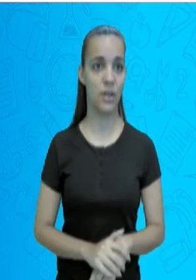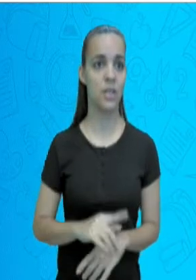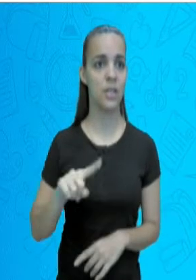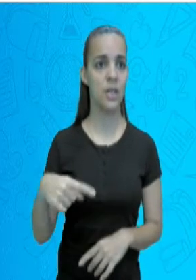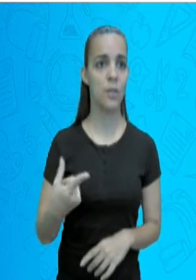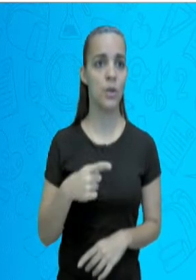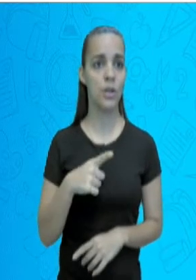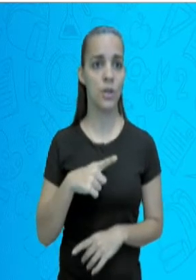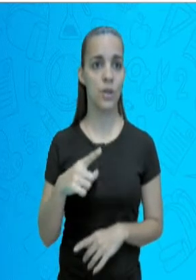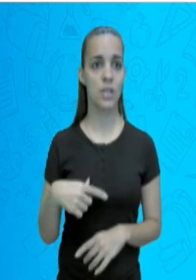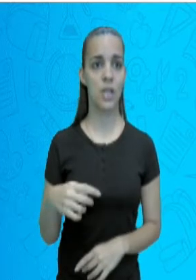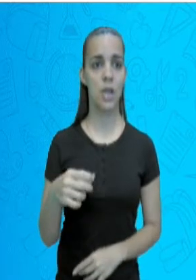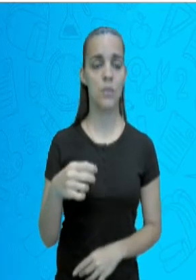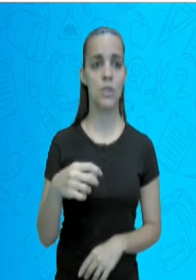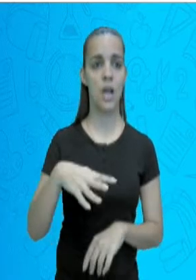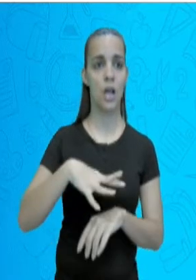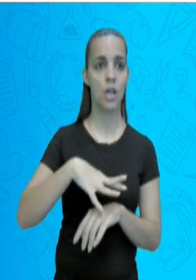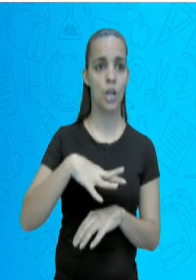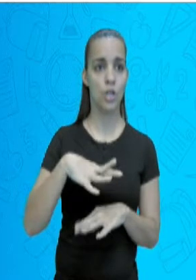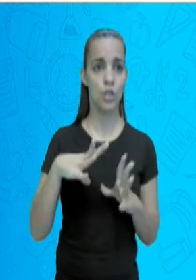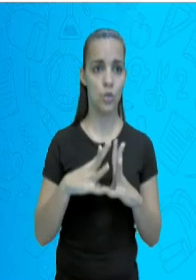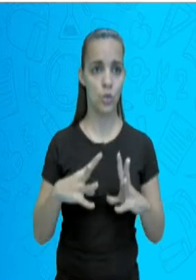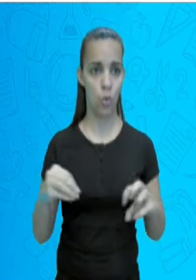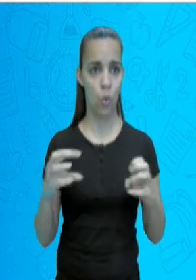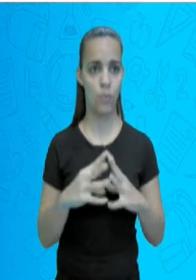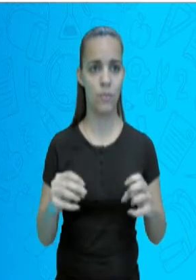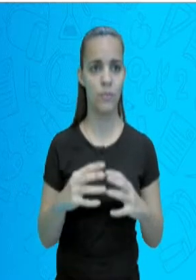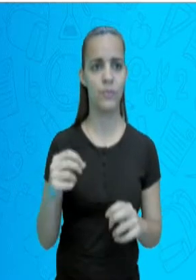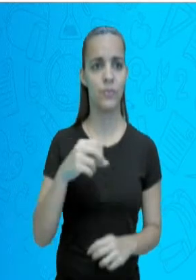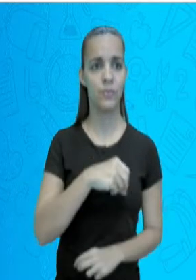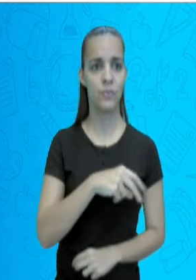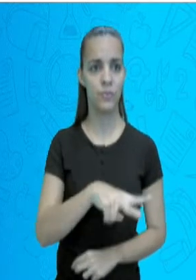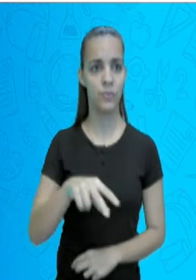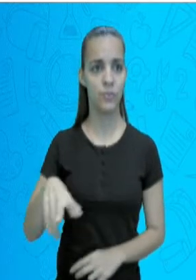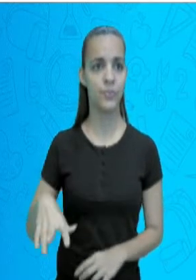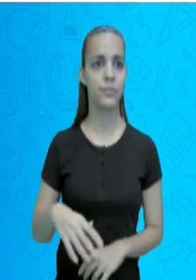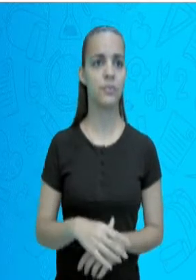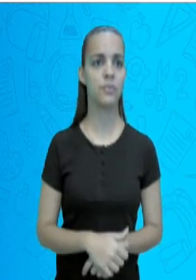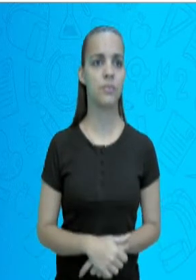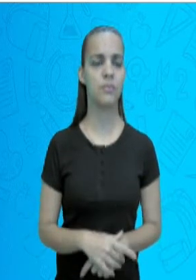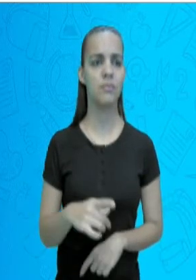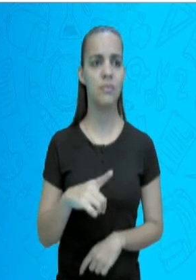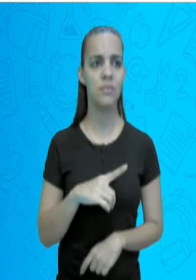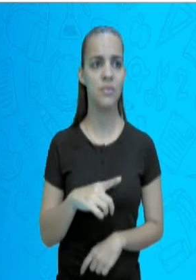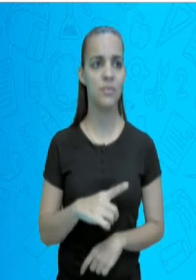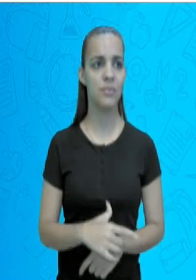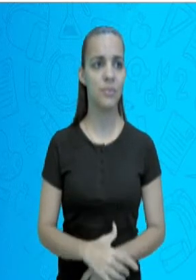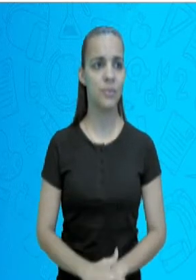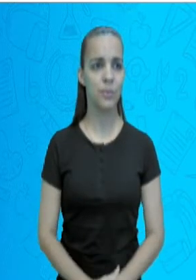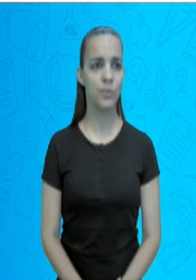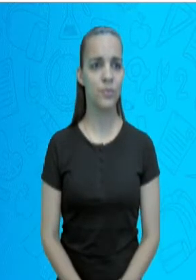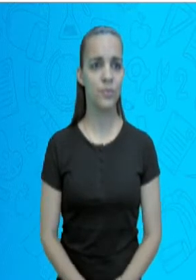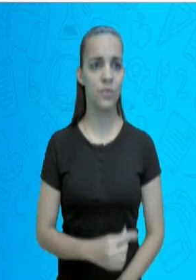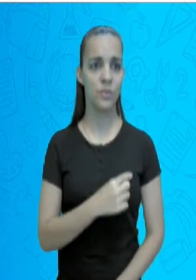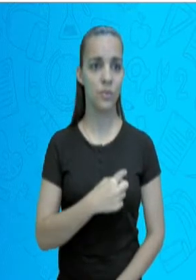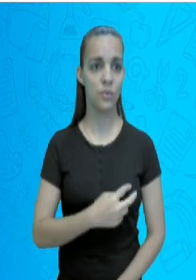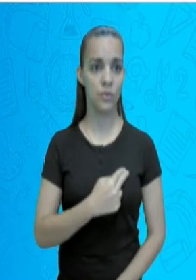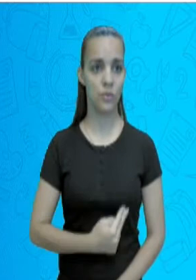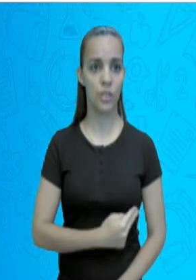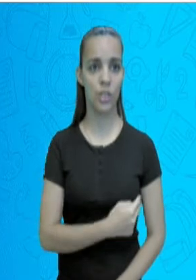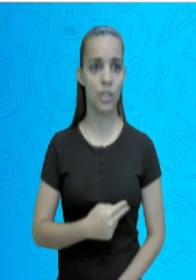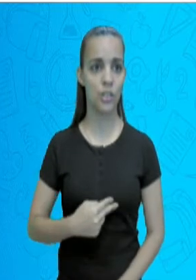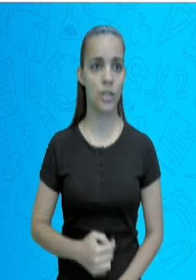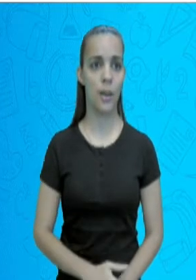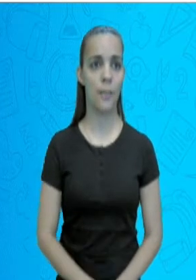a Península Peloponeso, da Grécia, a Península Itálica, que não é